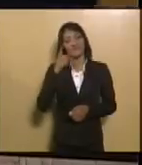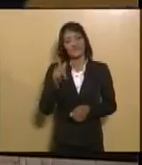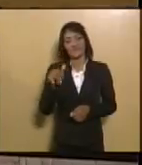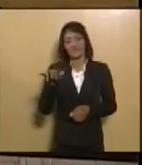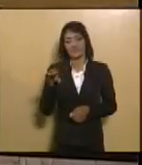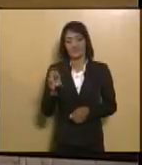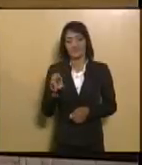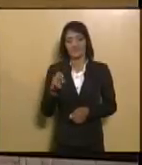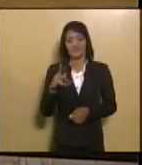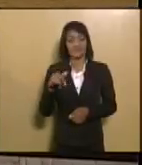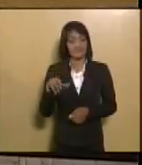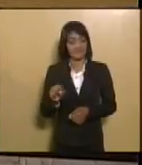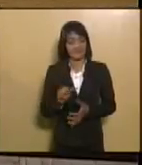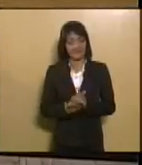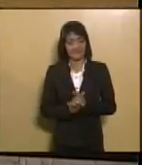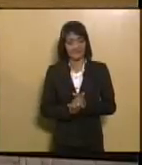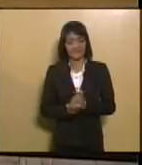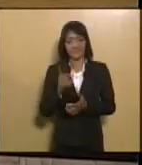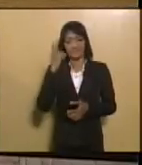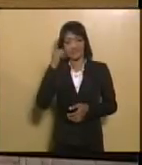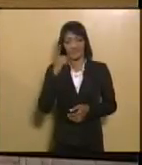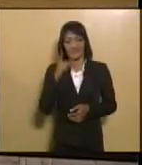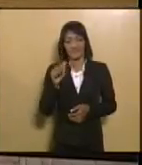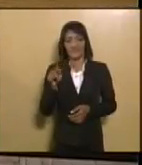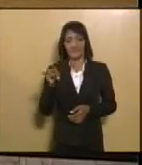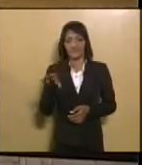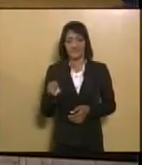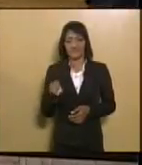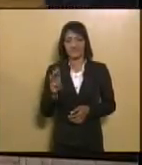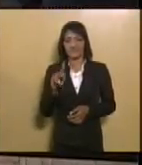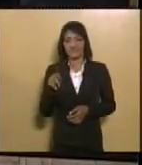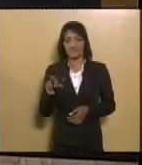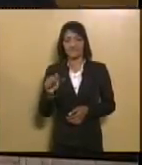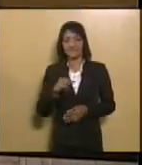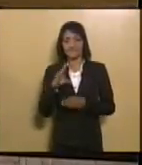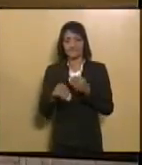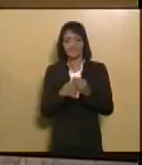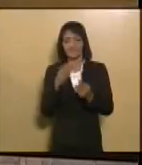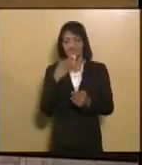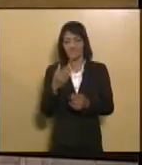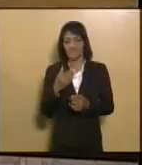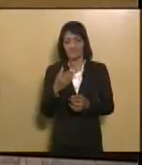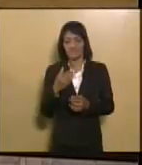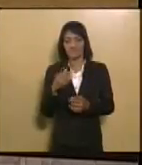Passo, deputado Augusto Bezerra, como eu peço para subscrever. Requerimento número